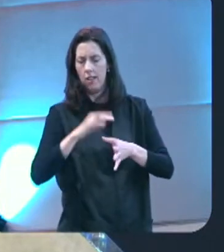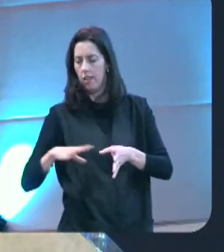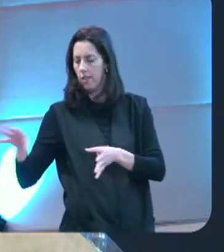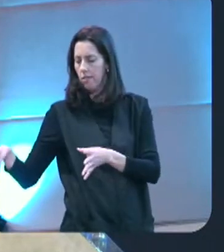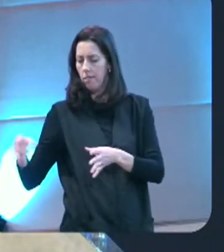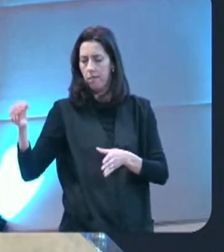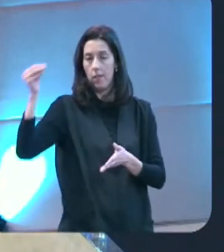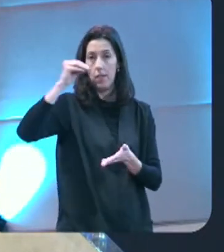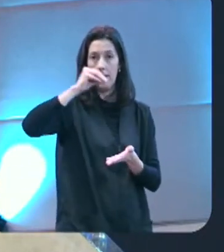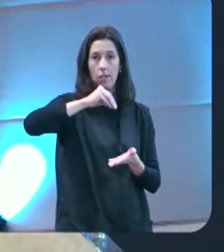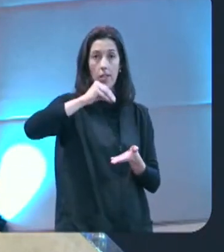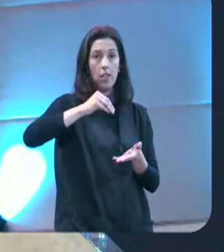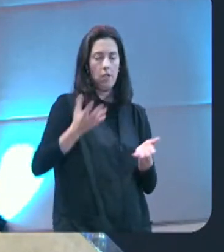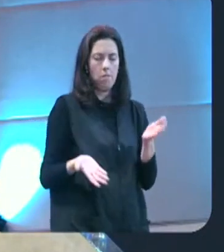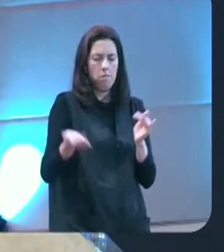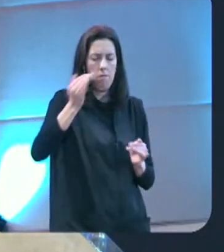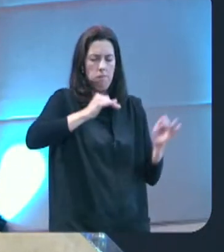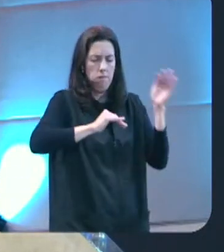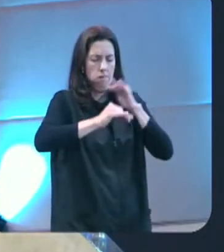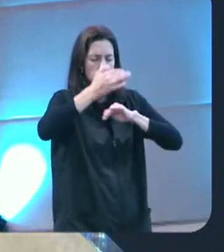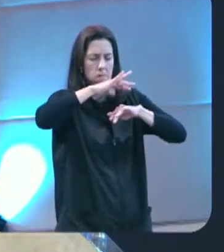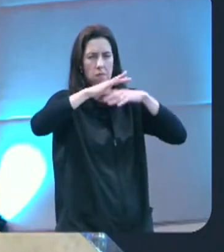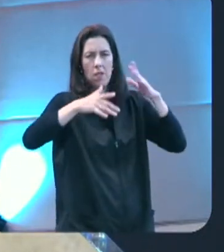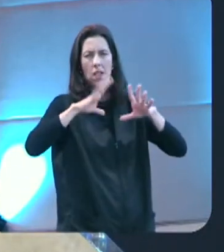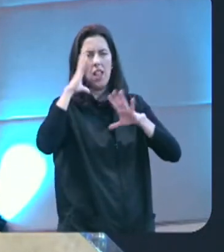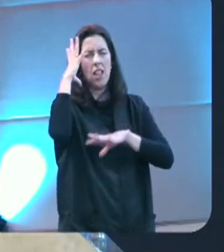melhor embrulho que sabia,